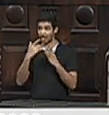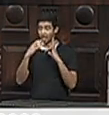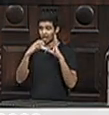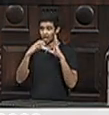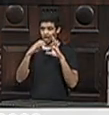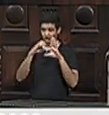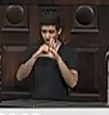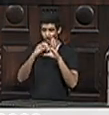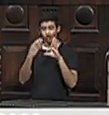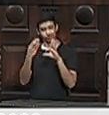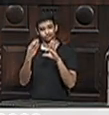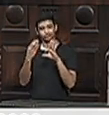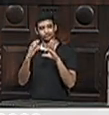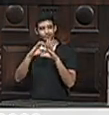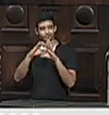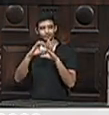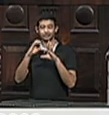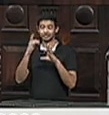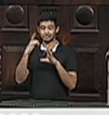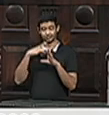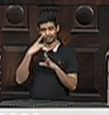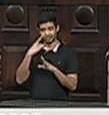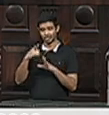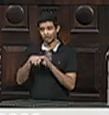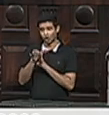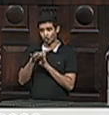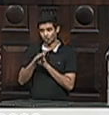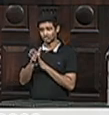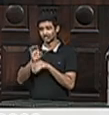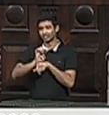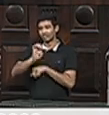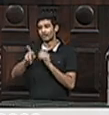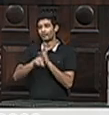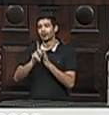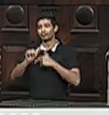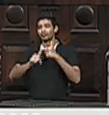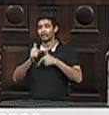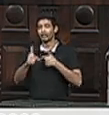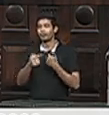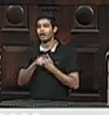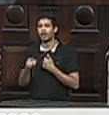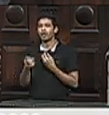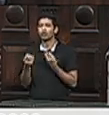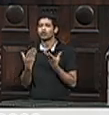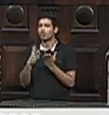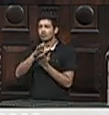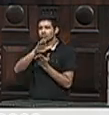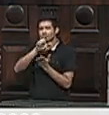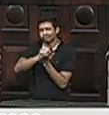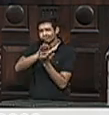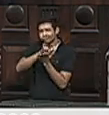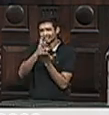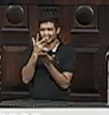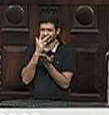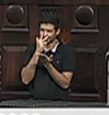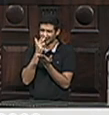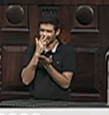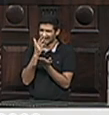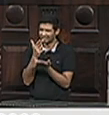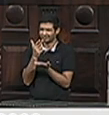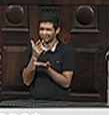dos trabalhadores, com representação dos empregadores. Esta não é a questão. A questão é que nós temos uma